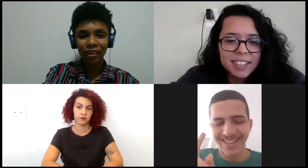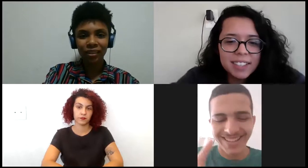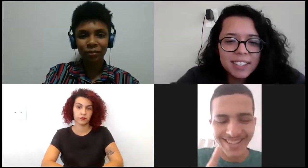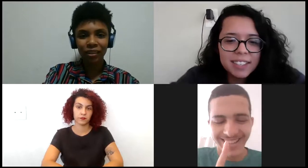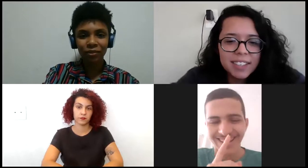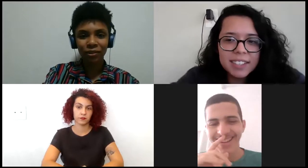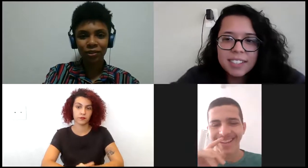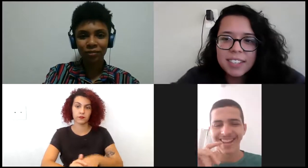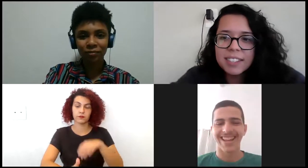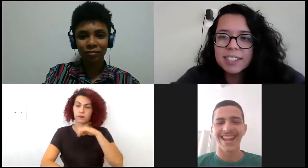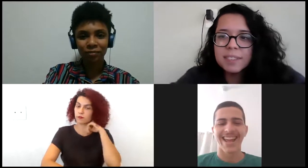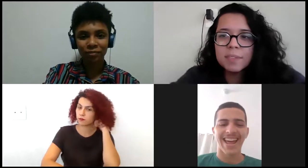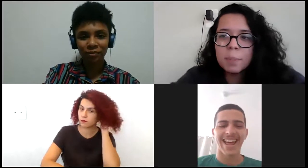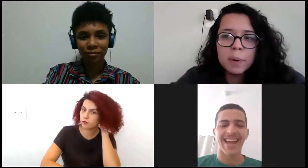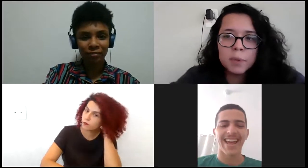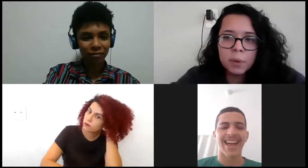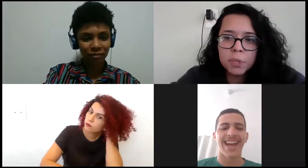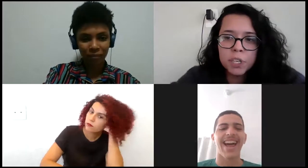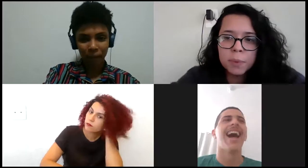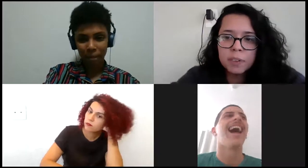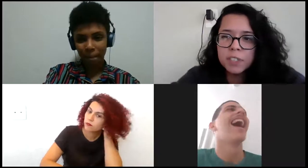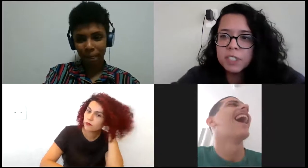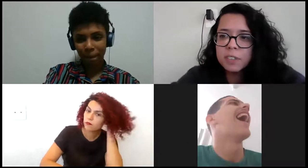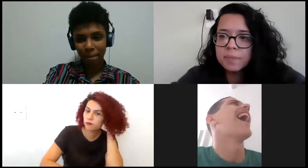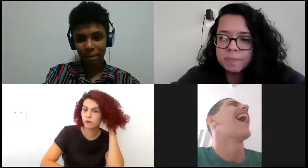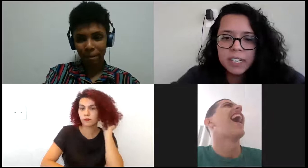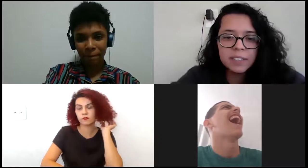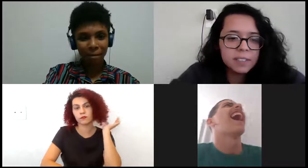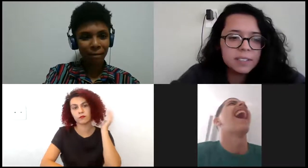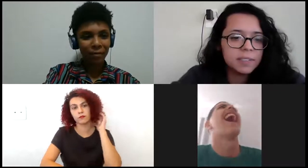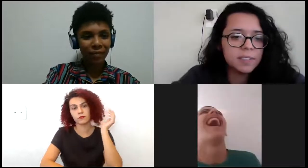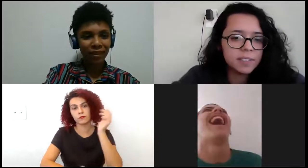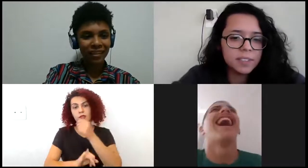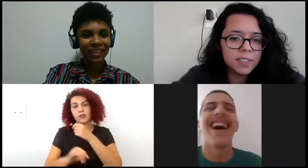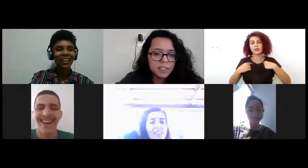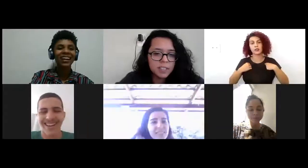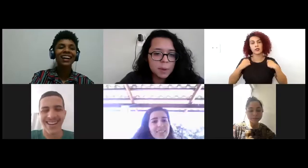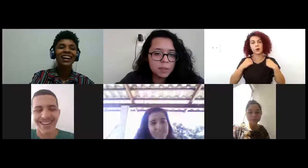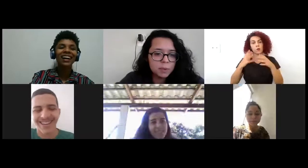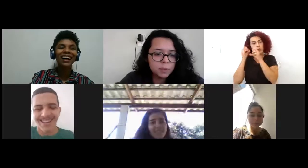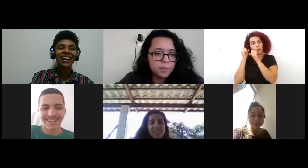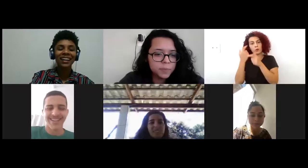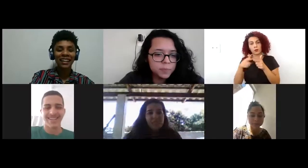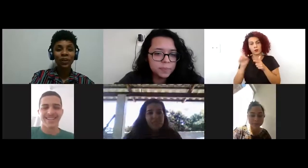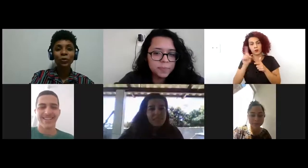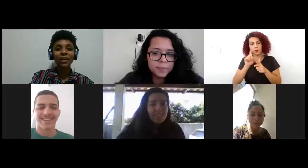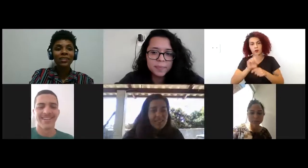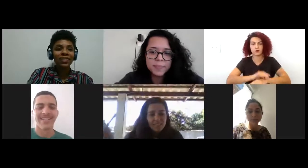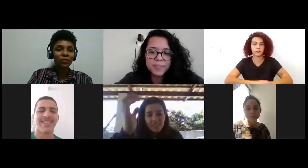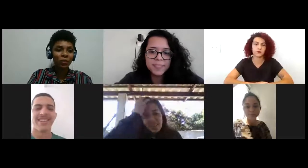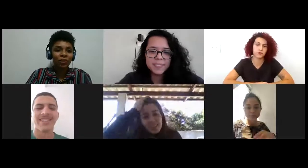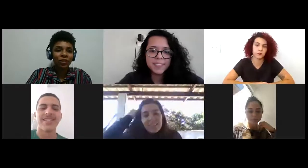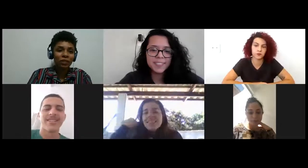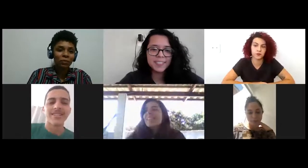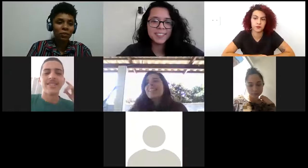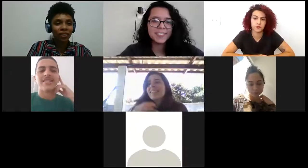nunca lembro da foto você tem problema mostrar o pijama não a gente né em Salvador eu